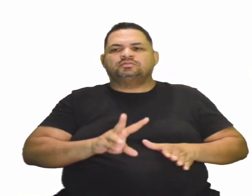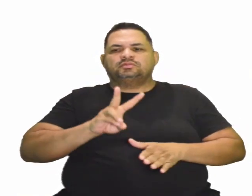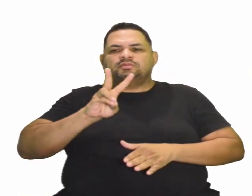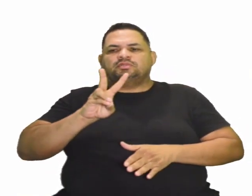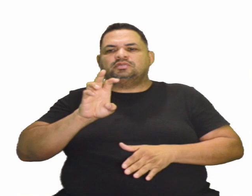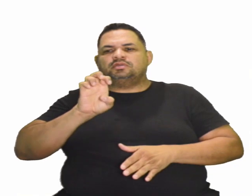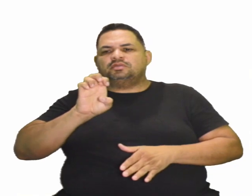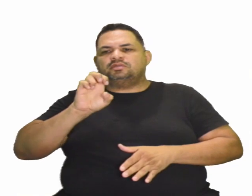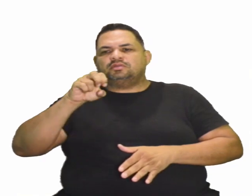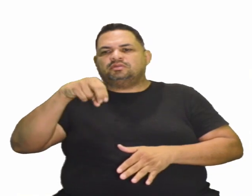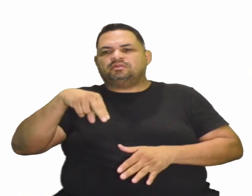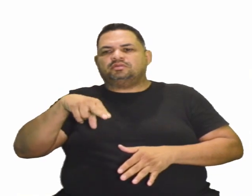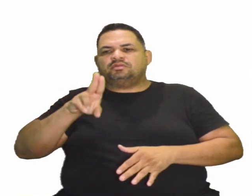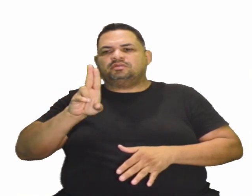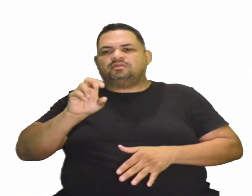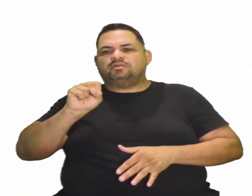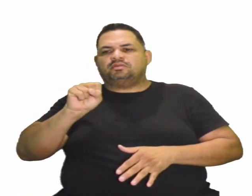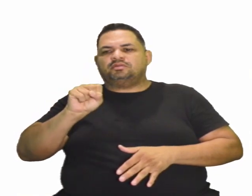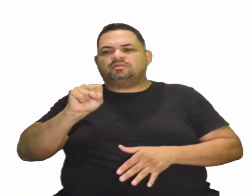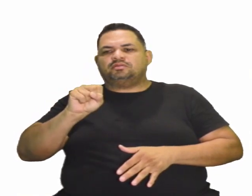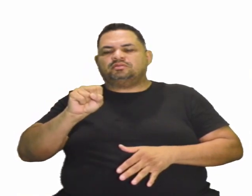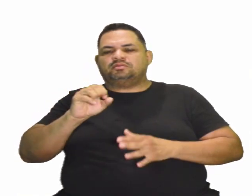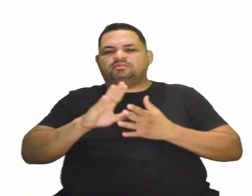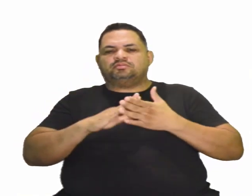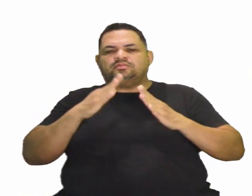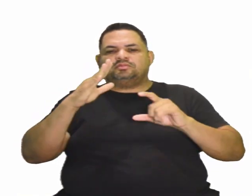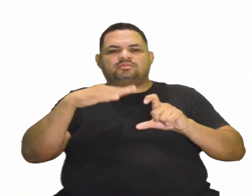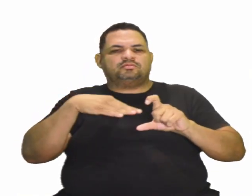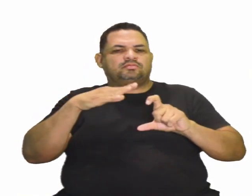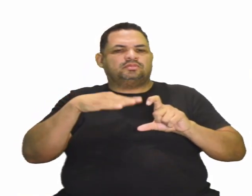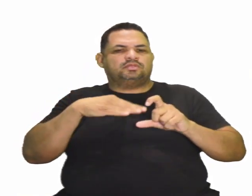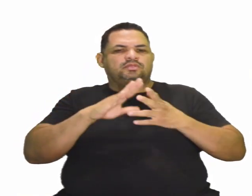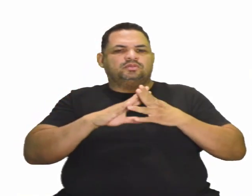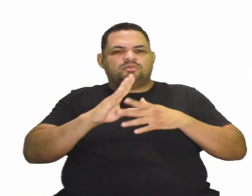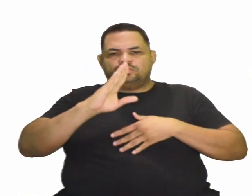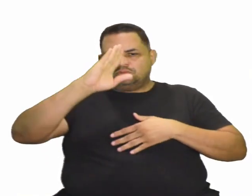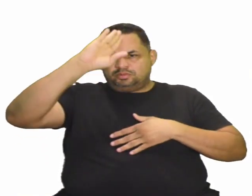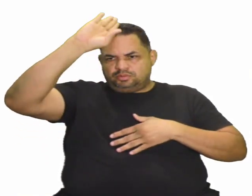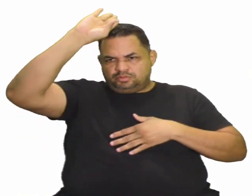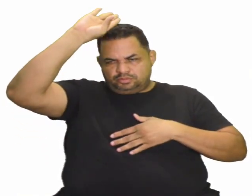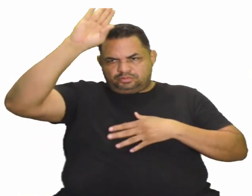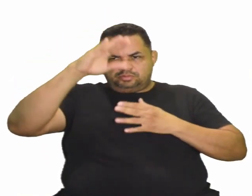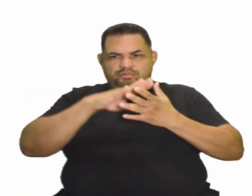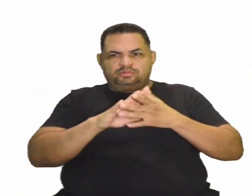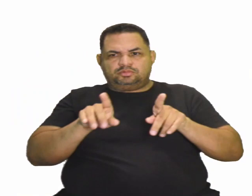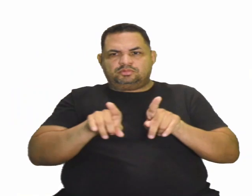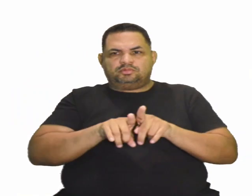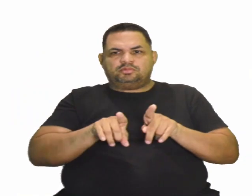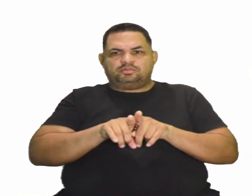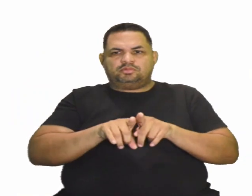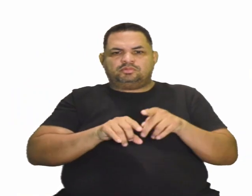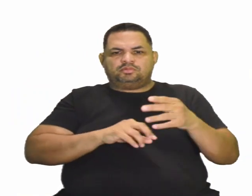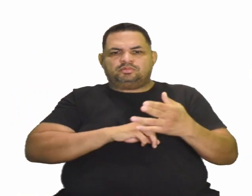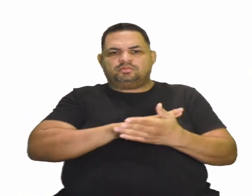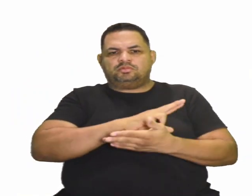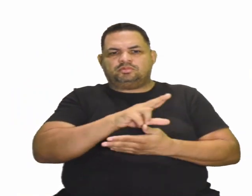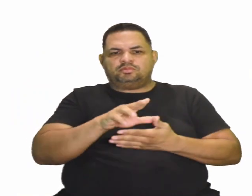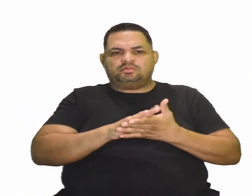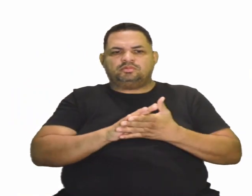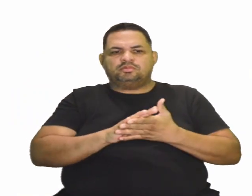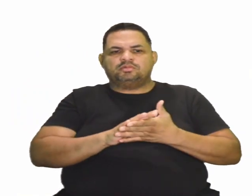o mito romano, e assim como houveram outros artistas que abordaram outros